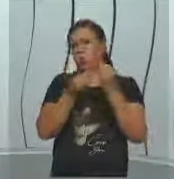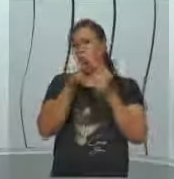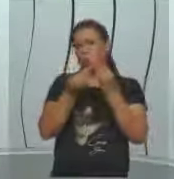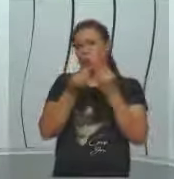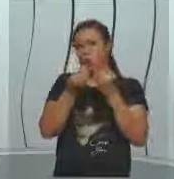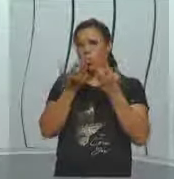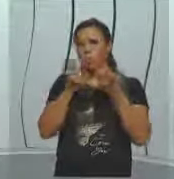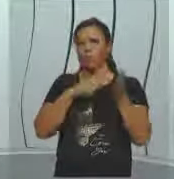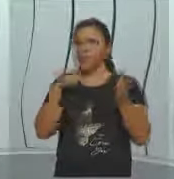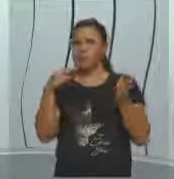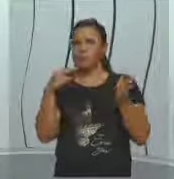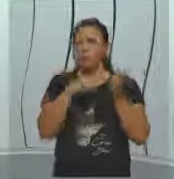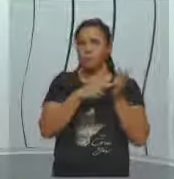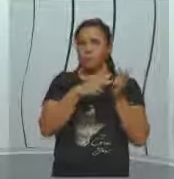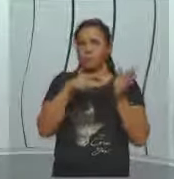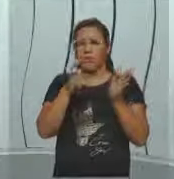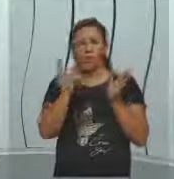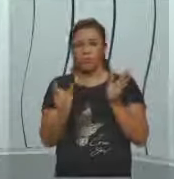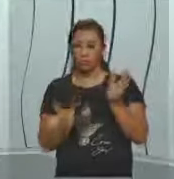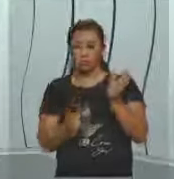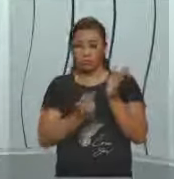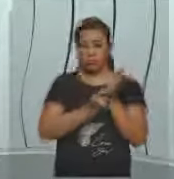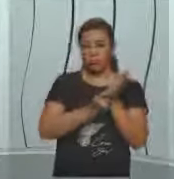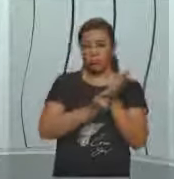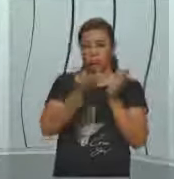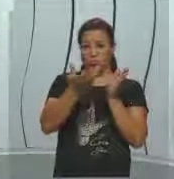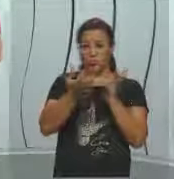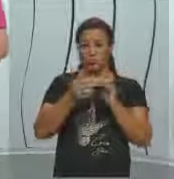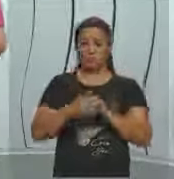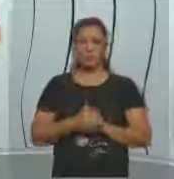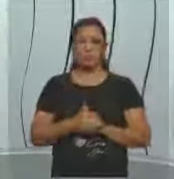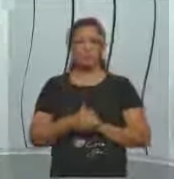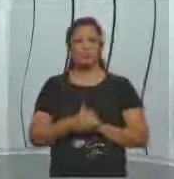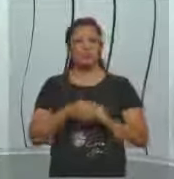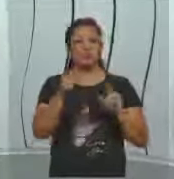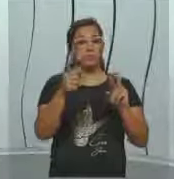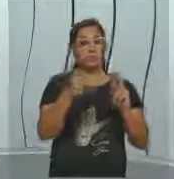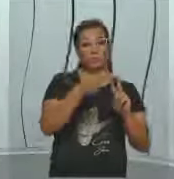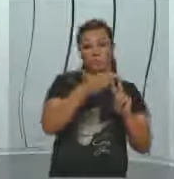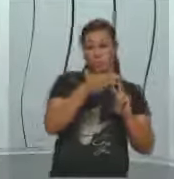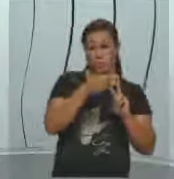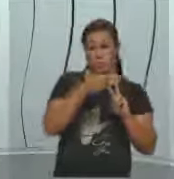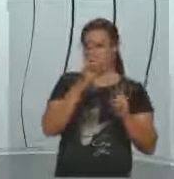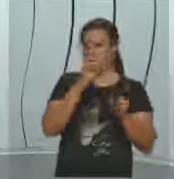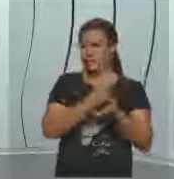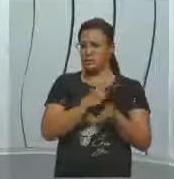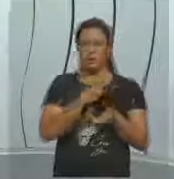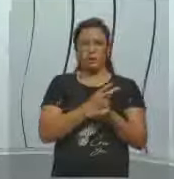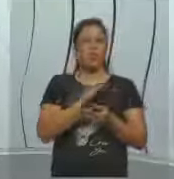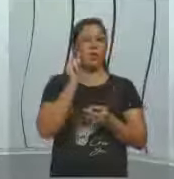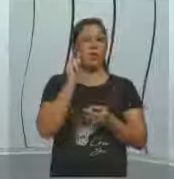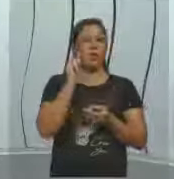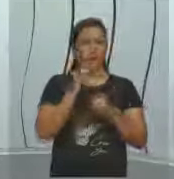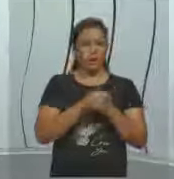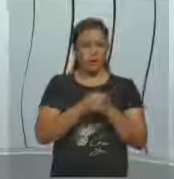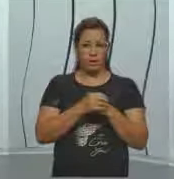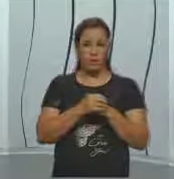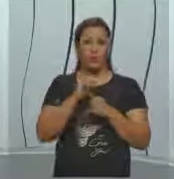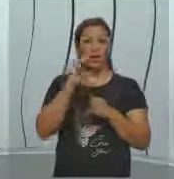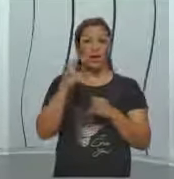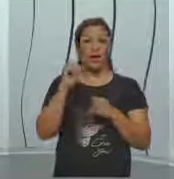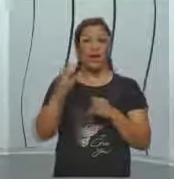lance de tensão contínua e alternada. O segundo elemento que a gente vai encontrar sempre em um circuito é a